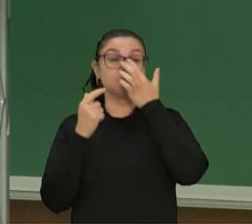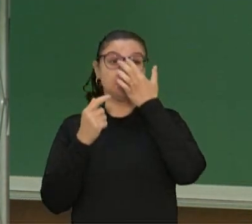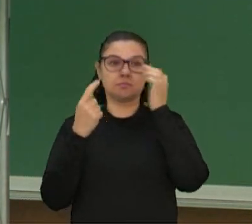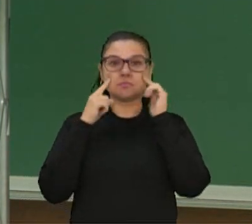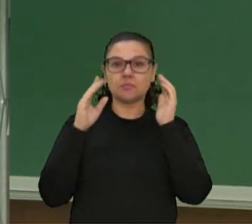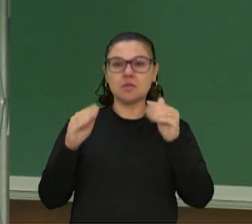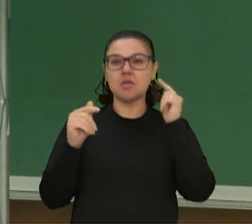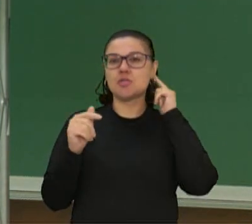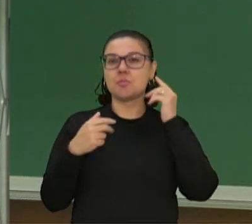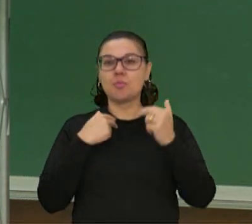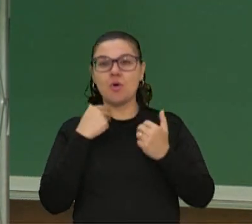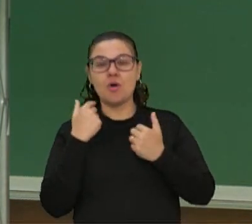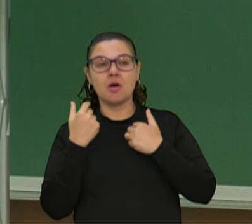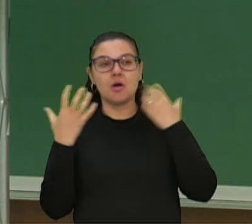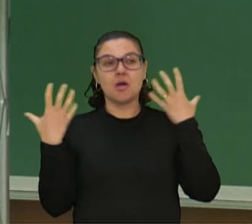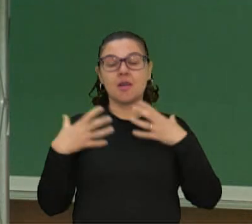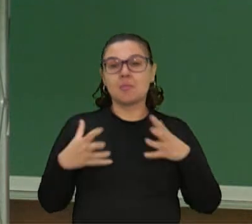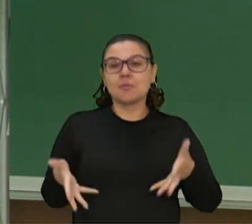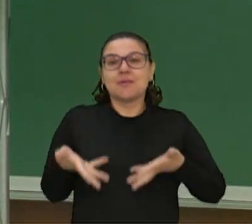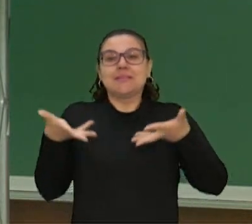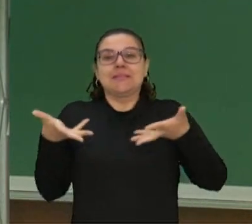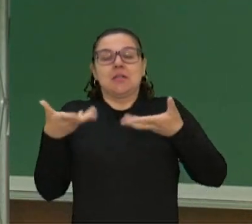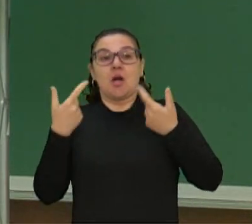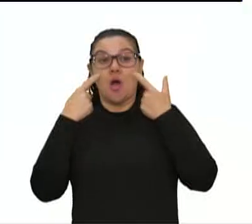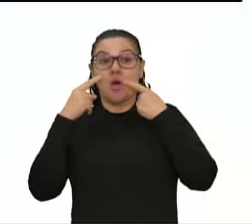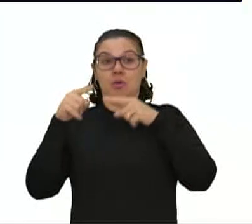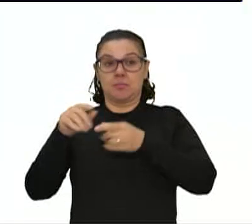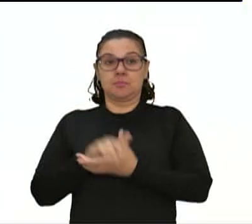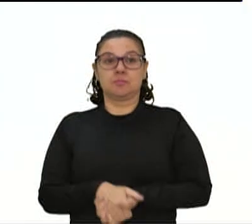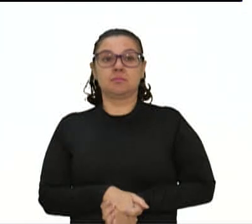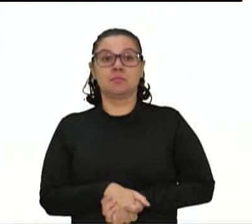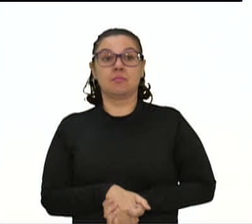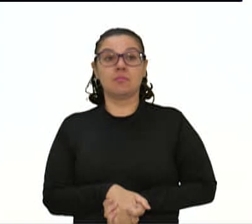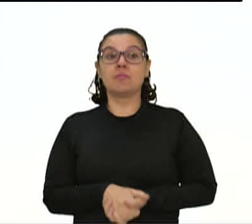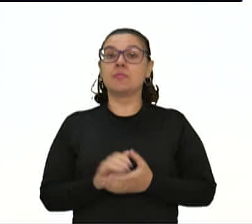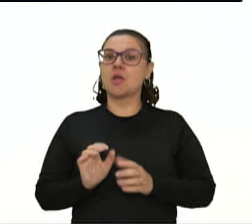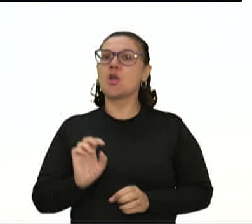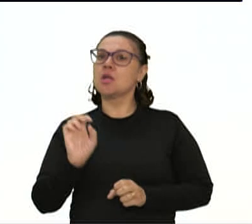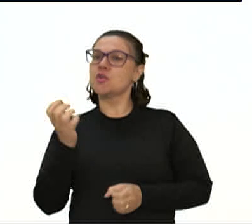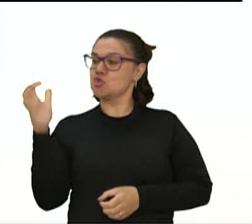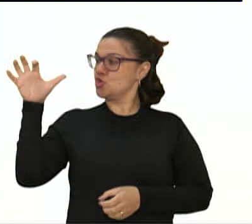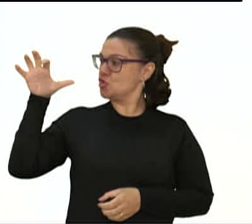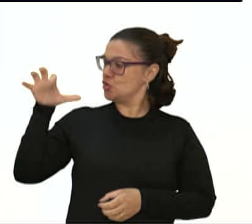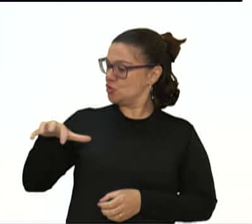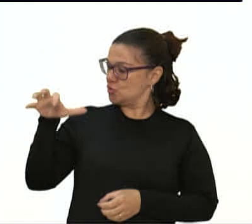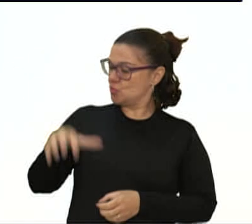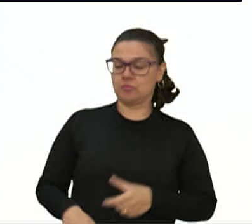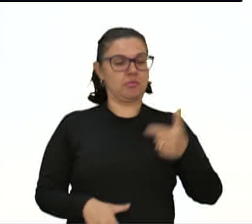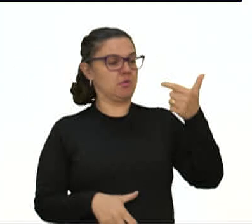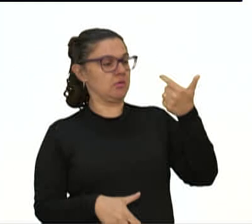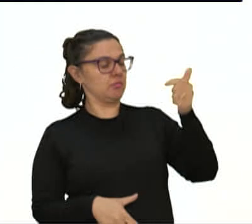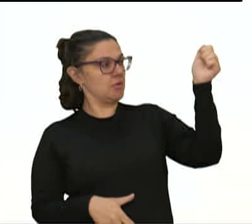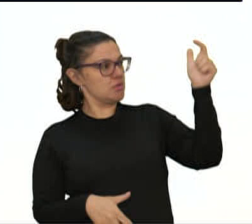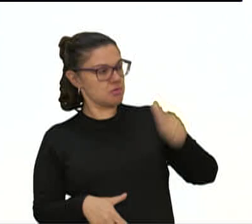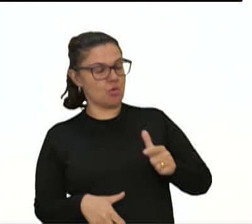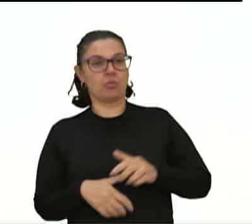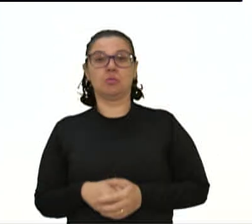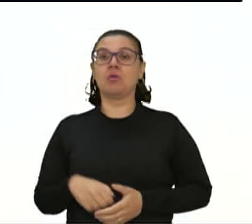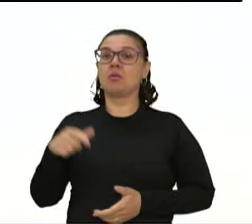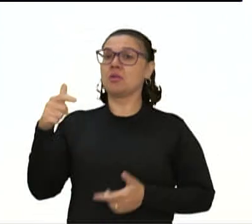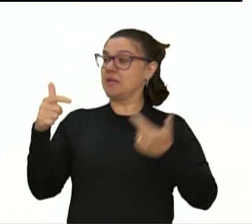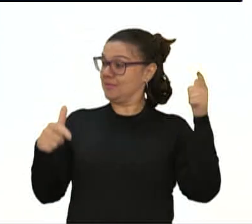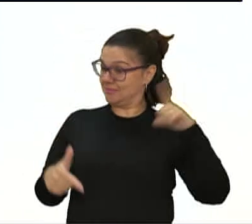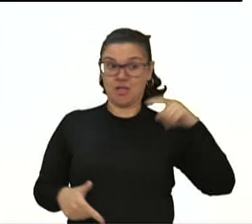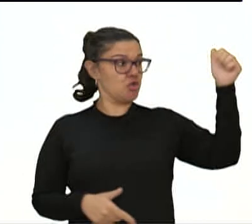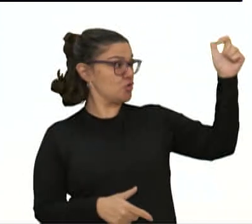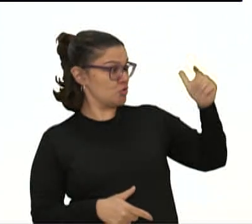dimensão acústica da língua, é um poema muito sonoro. Observem. Ou se tem chuva e não se tem sol, ou se tem sol e